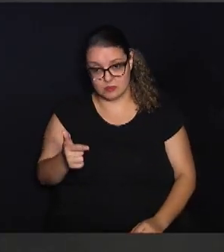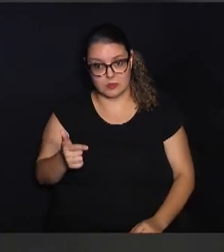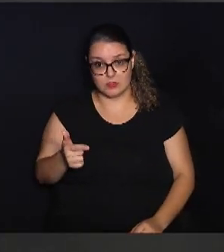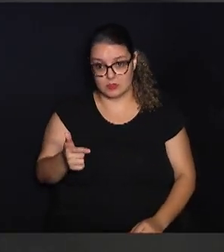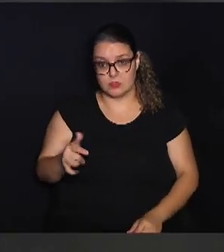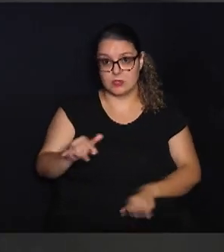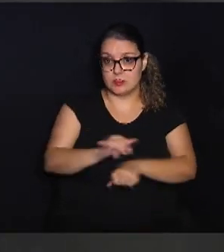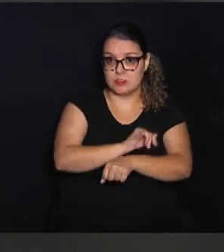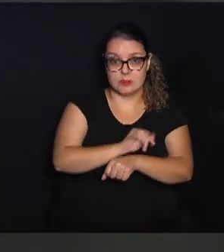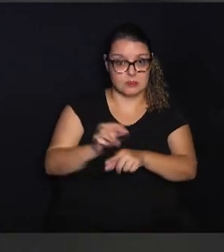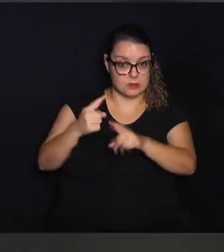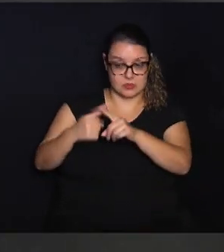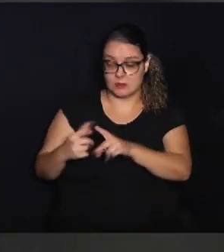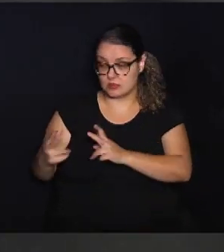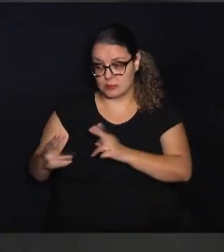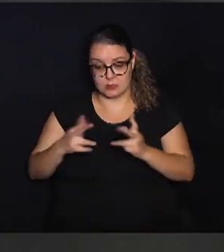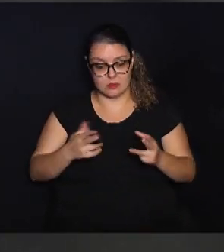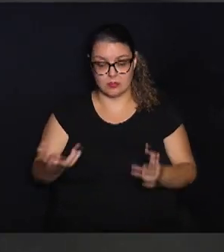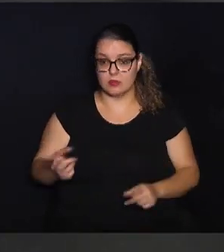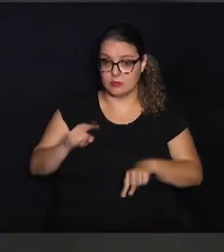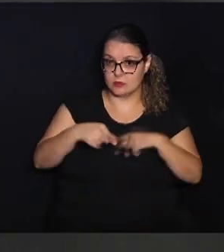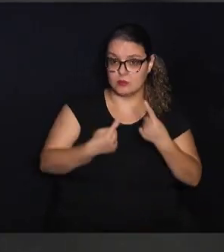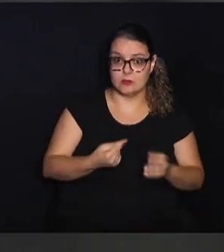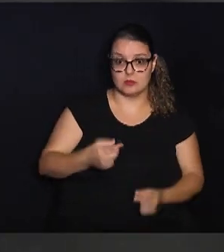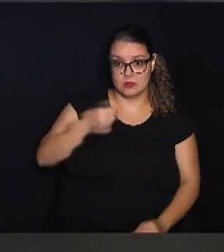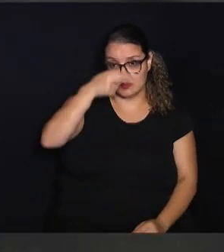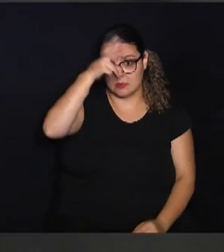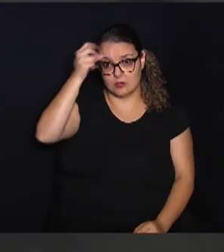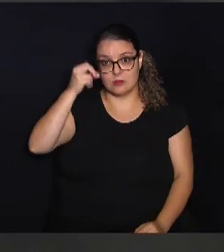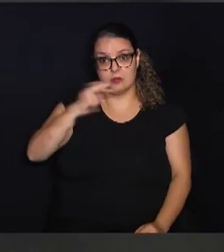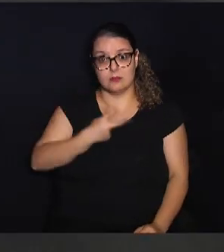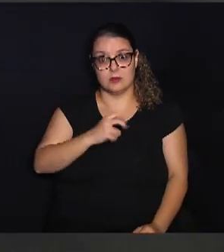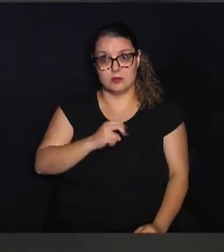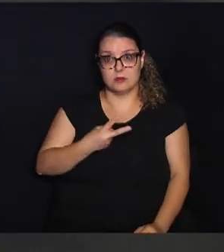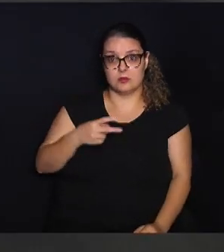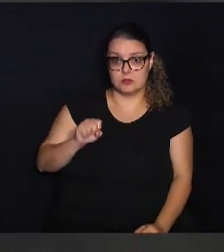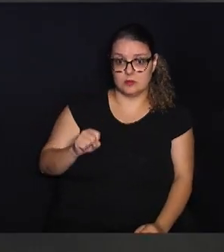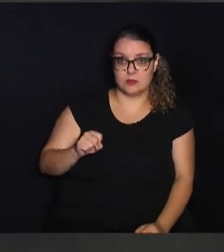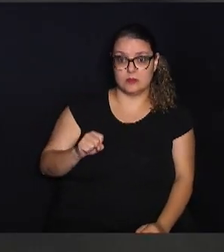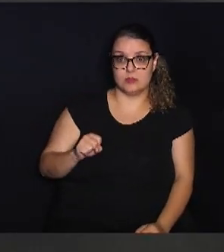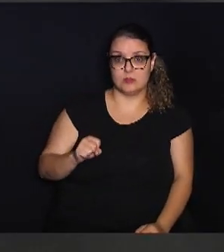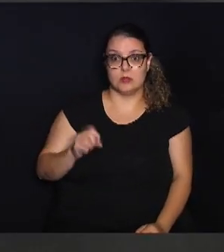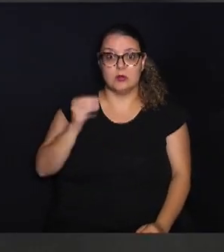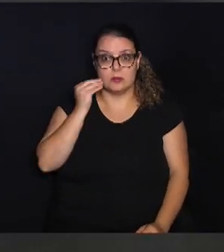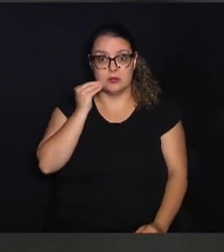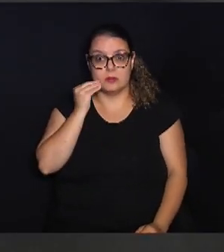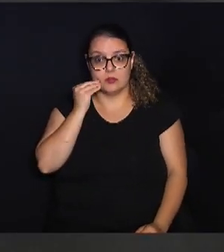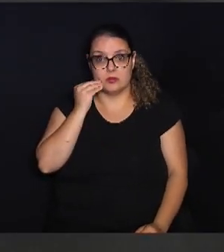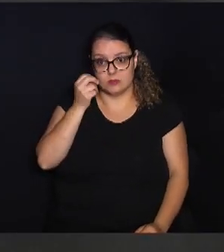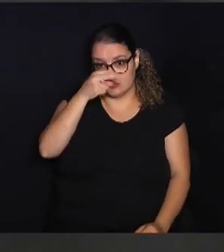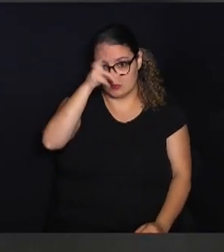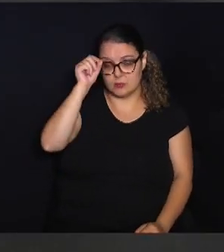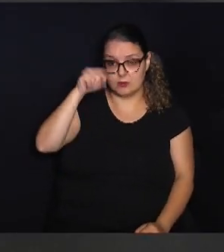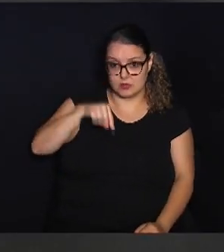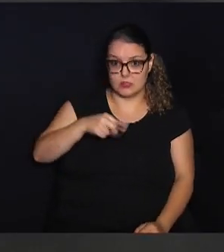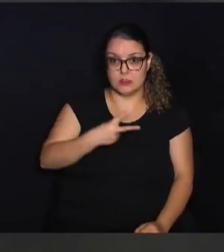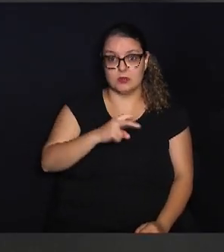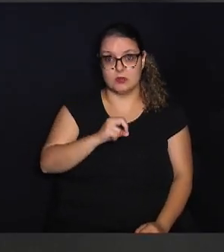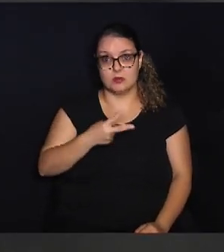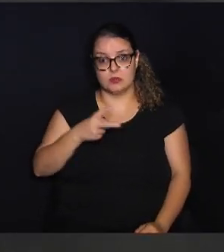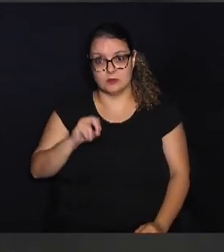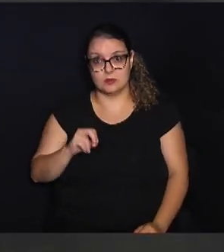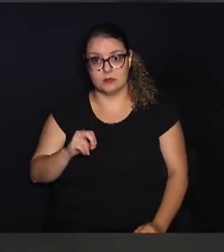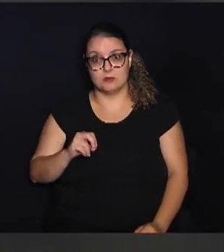para competir. E prefeito 2028, né? Eu tentei sair prefeito nessa de 2020, né?